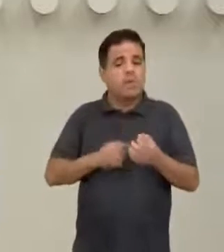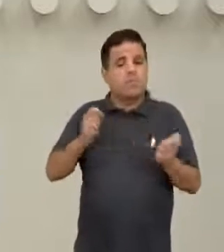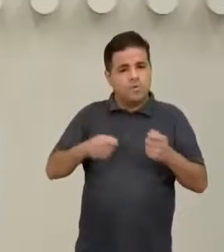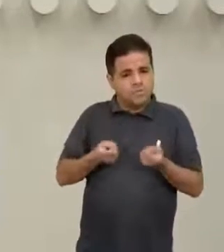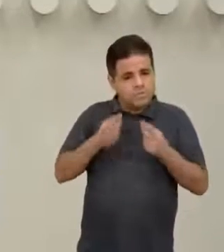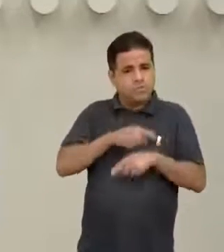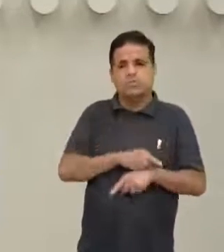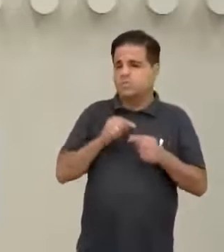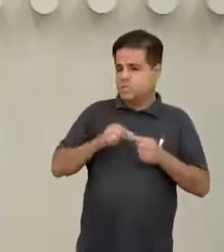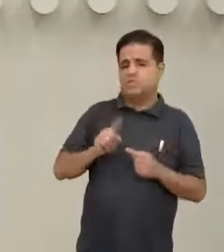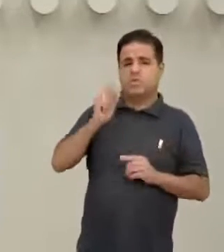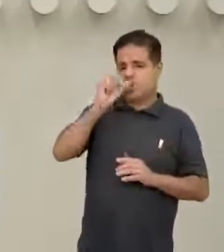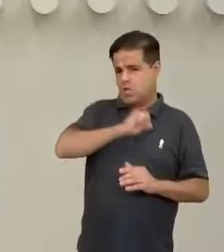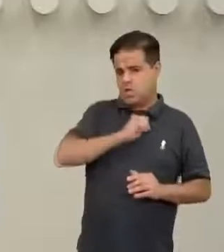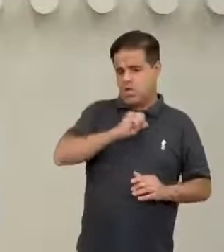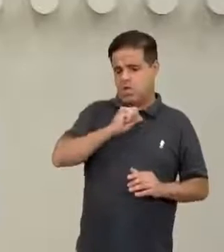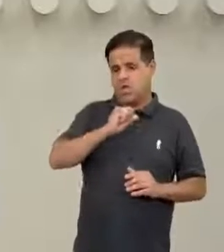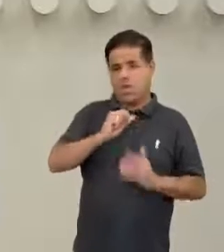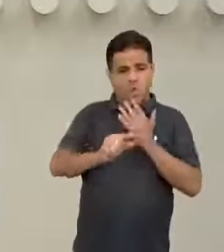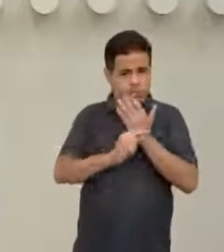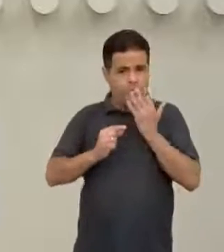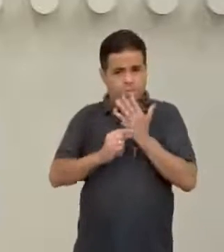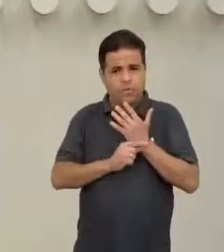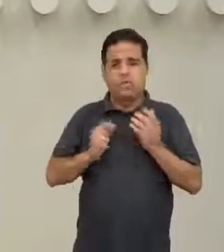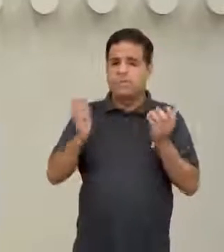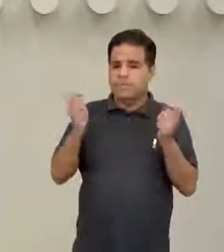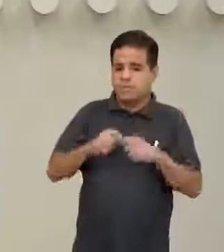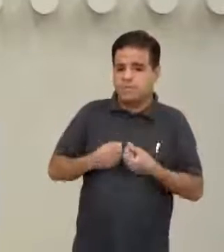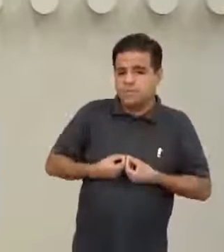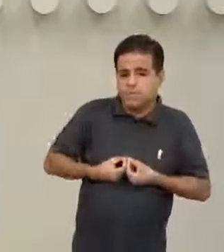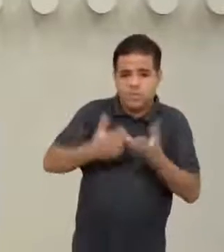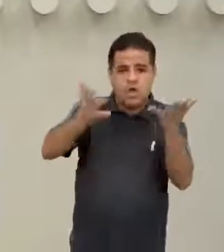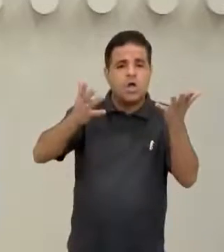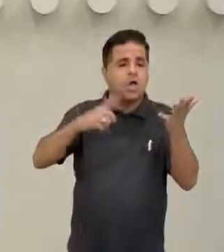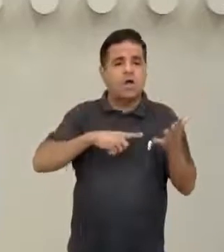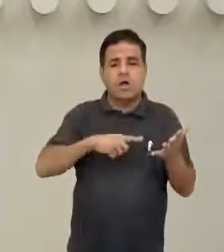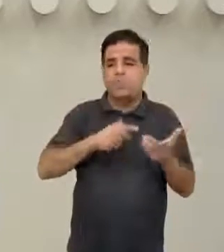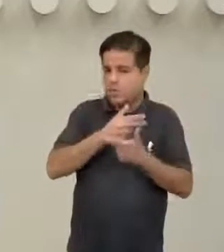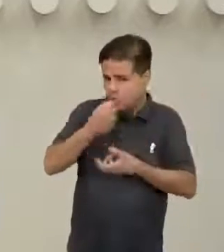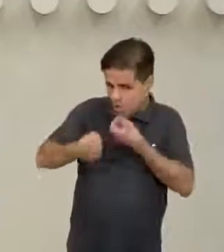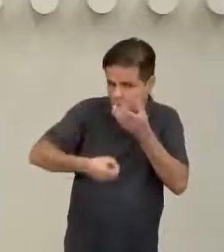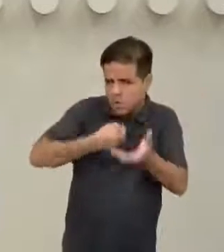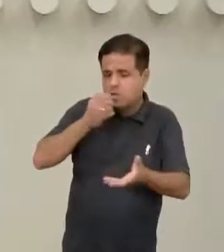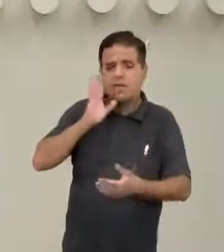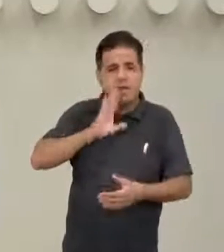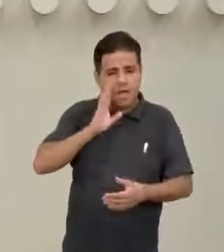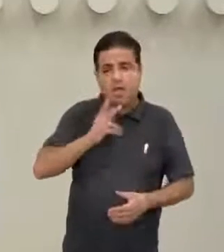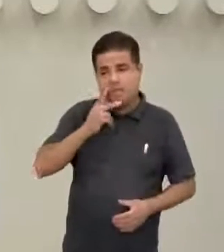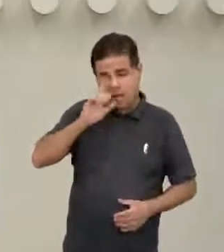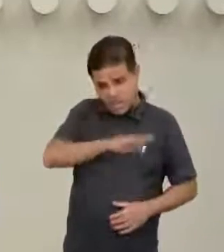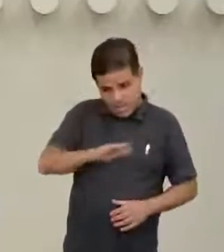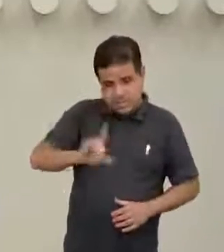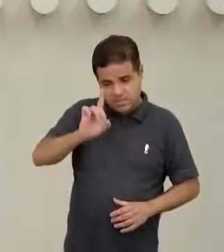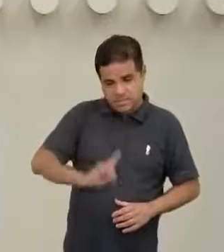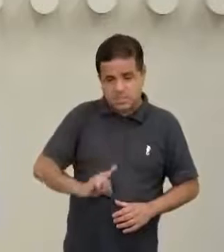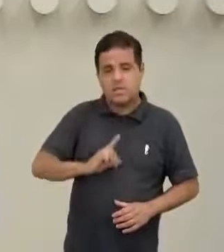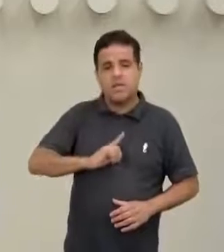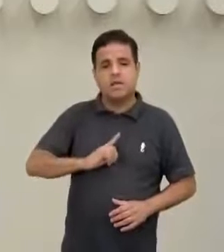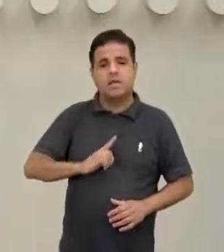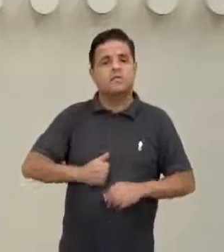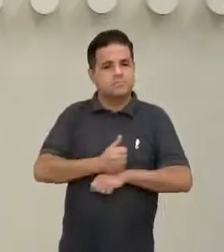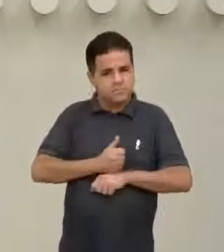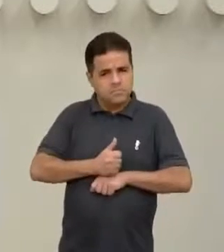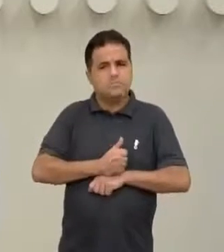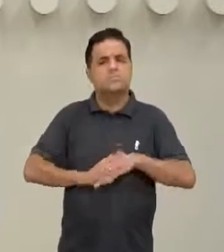autor, mas ele joga com argumentos legais. Ele fala, olha, a criança tem direito, existe a